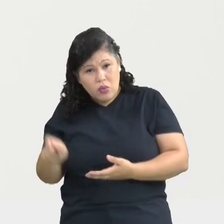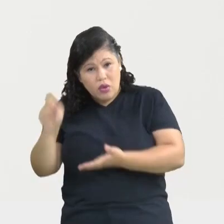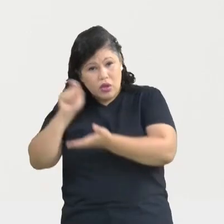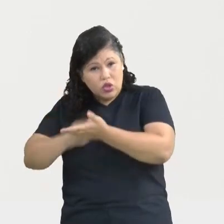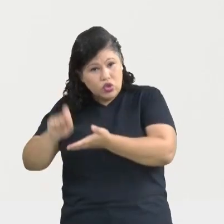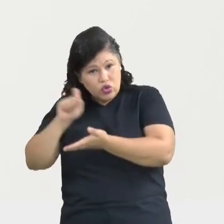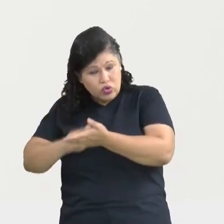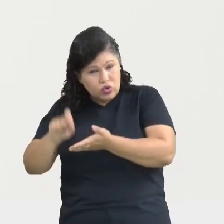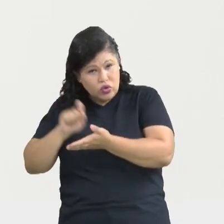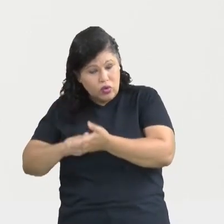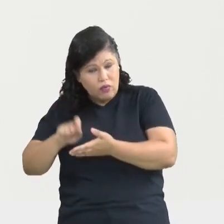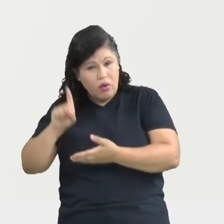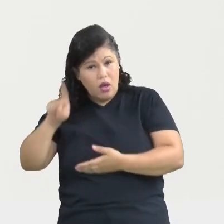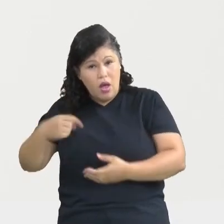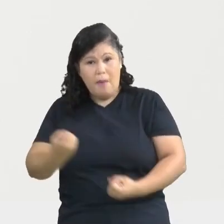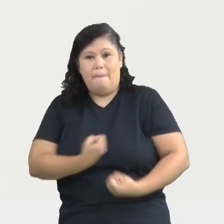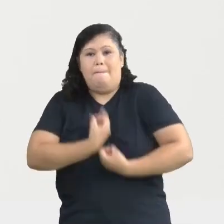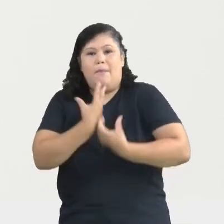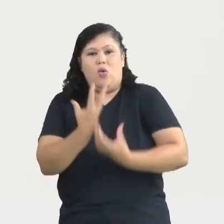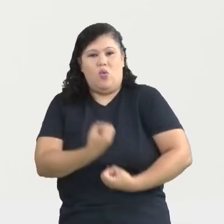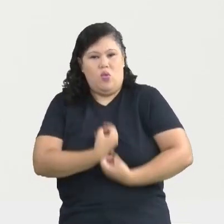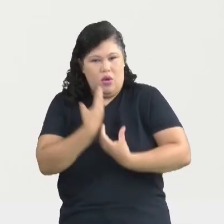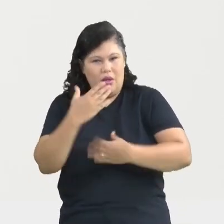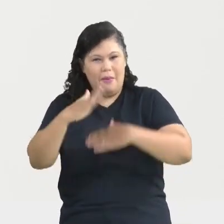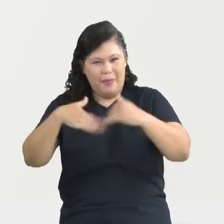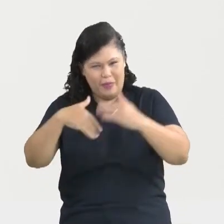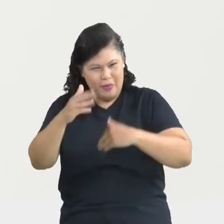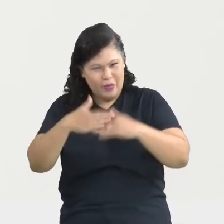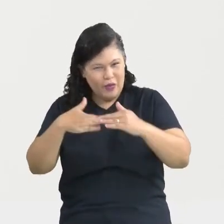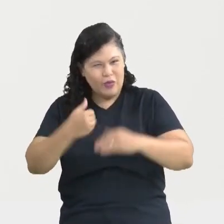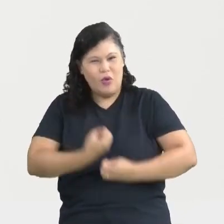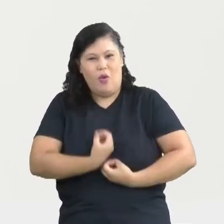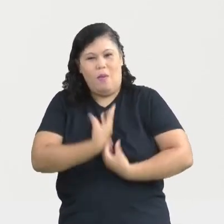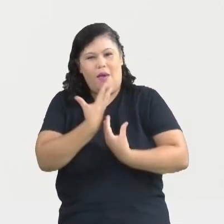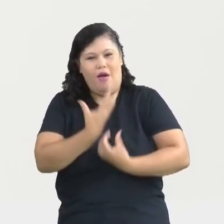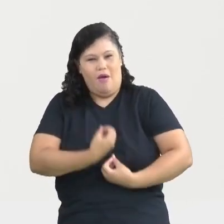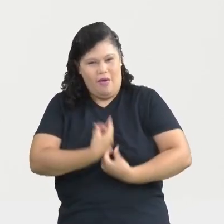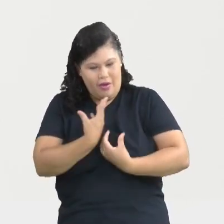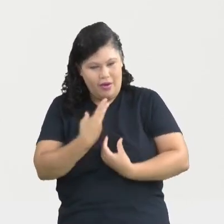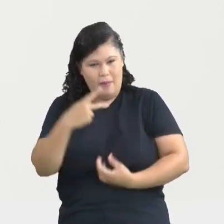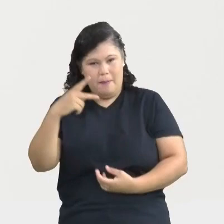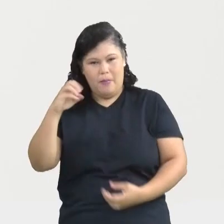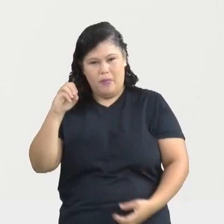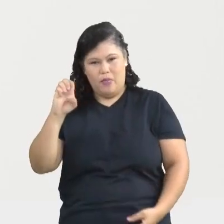Olha só a criança pensando sobre o poema. Eu vou explicar direitinho